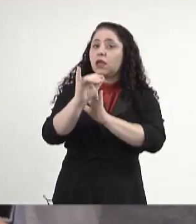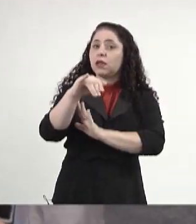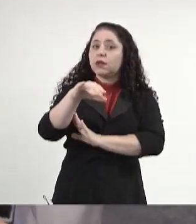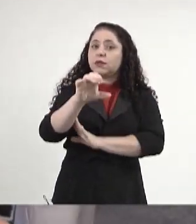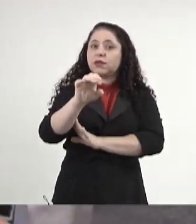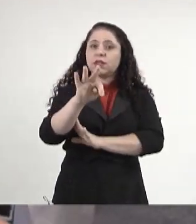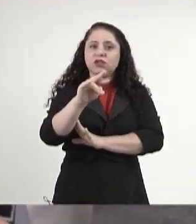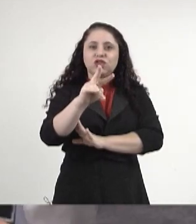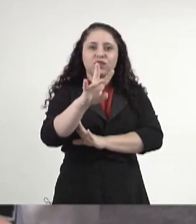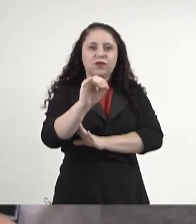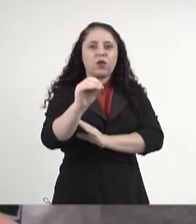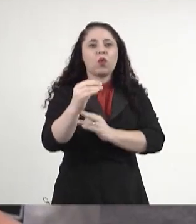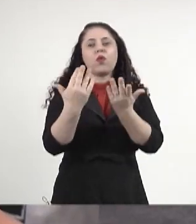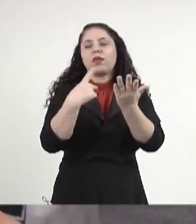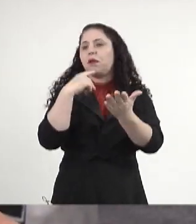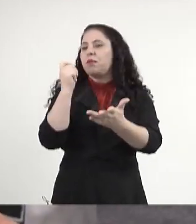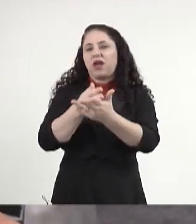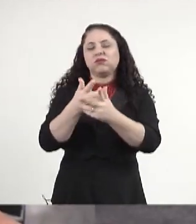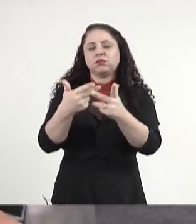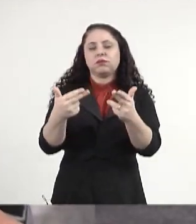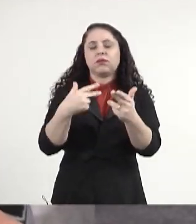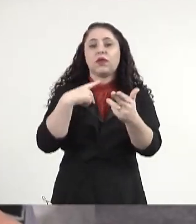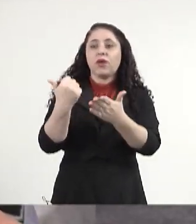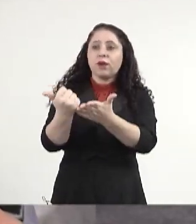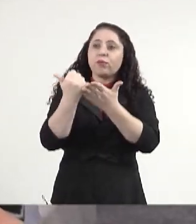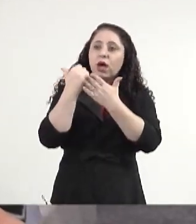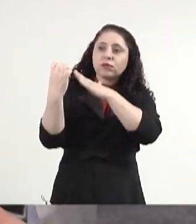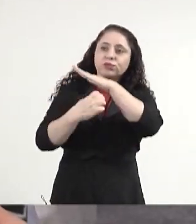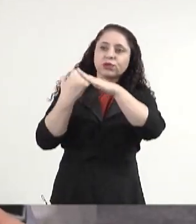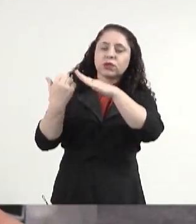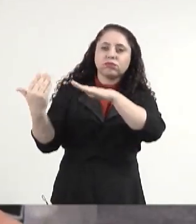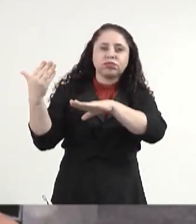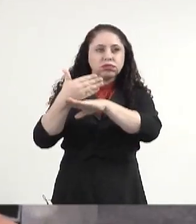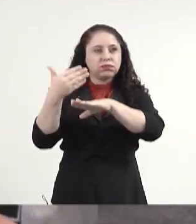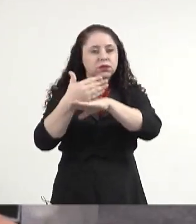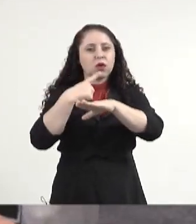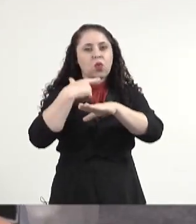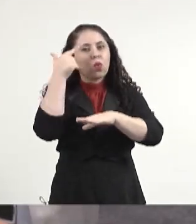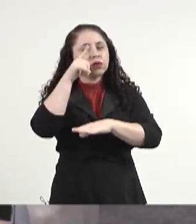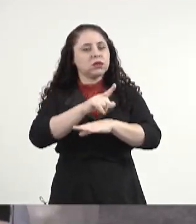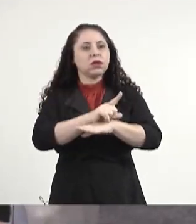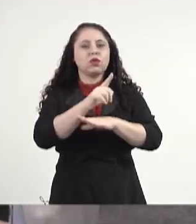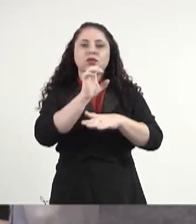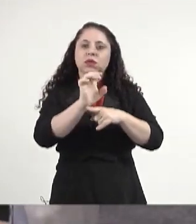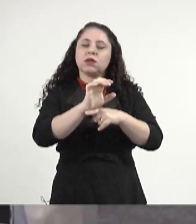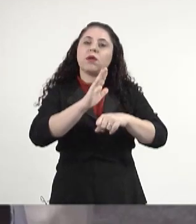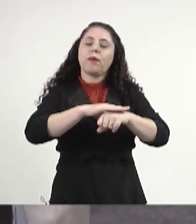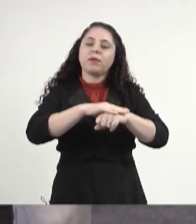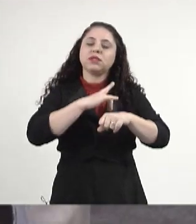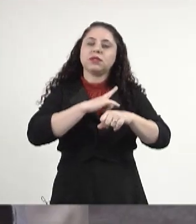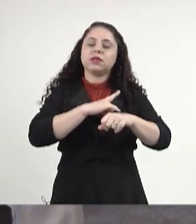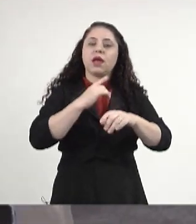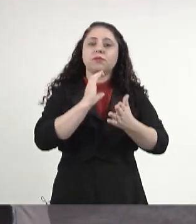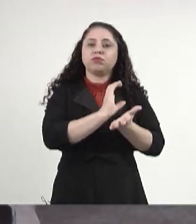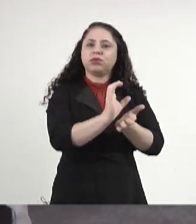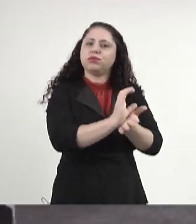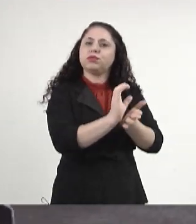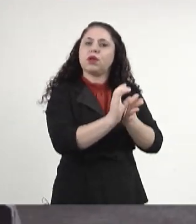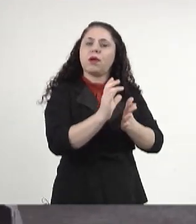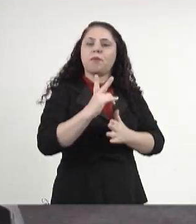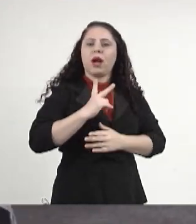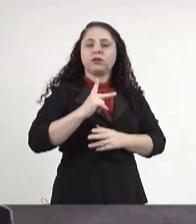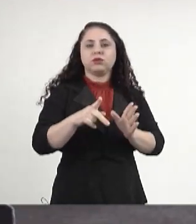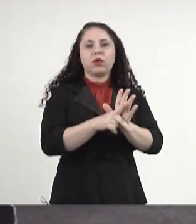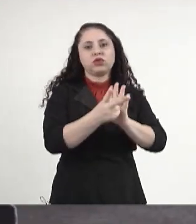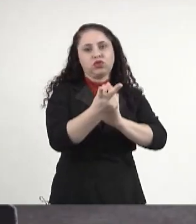que faz com que grandes empresas venham para o Mato Grosso do Sul e consiga que o nosso estado seja um dos estados que mais tem investimento privado hoje no